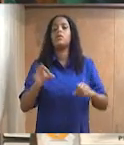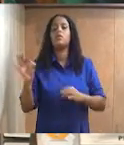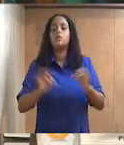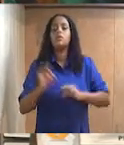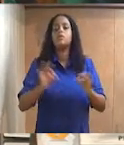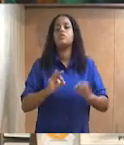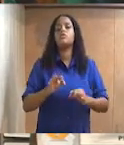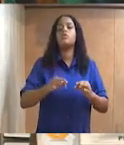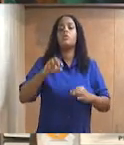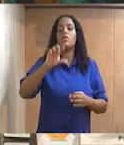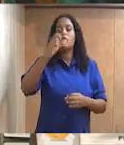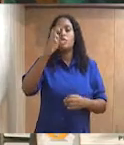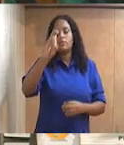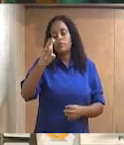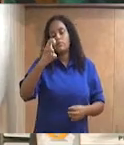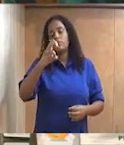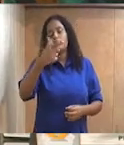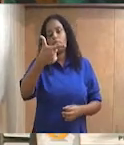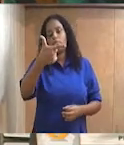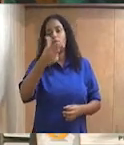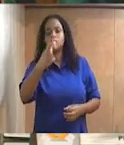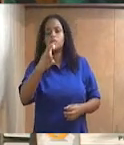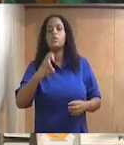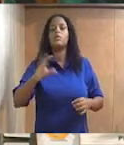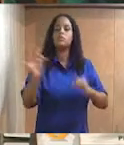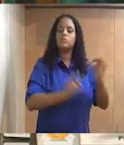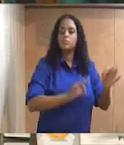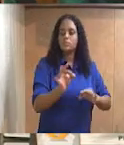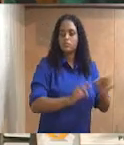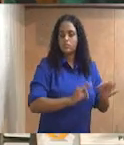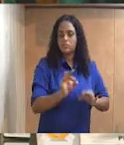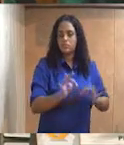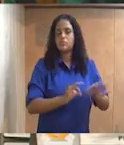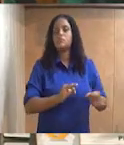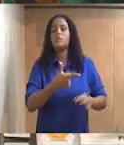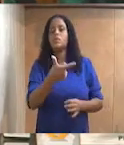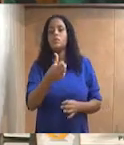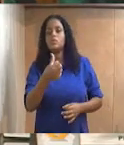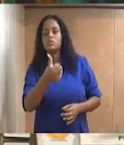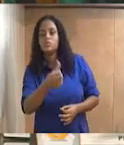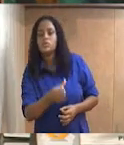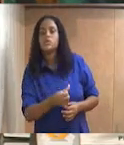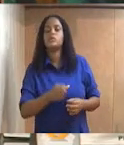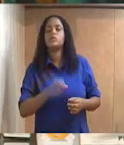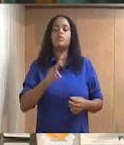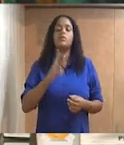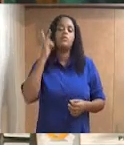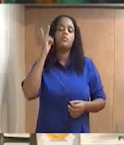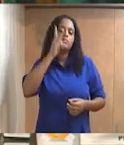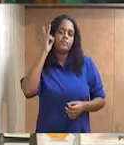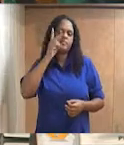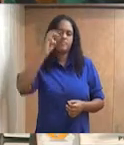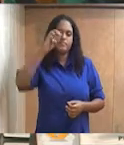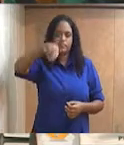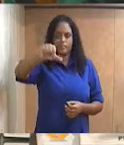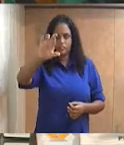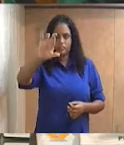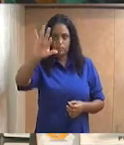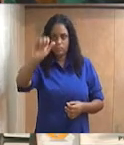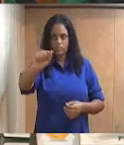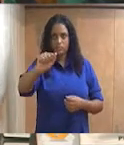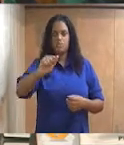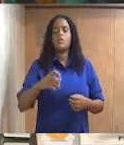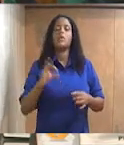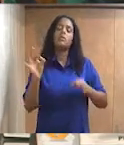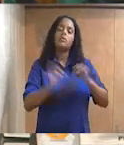Agosto, primeiro distrito desse município. Indicação número 6.245, de 2016, do excelentíssimo senhor vereador Marcelo do Seu Dino,